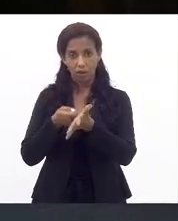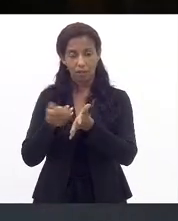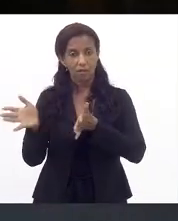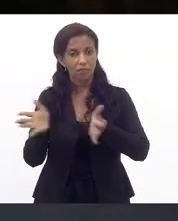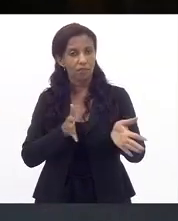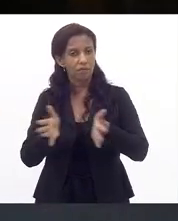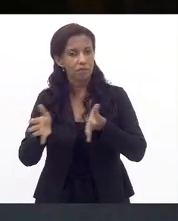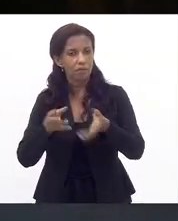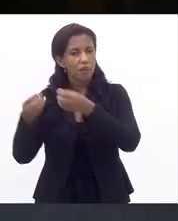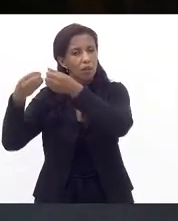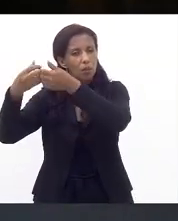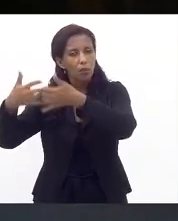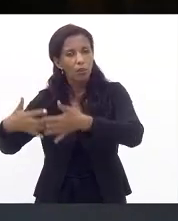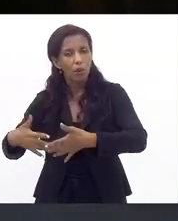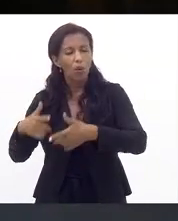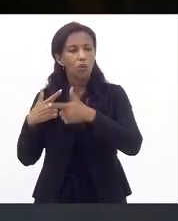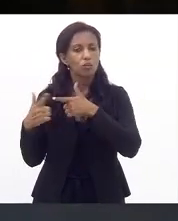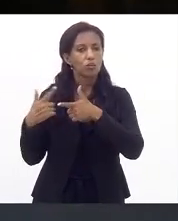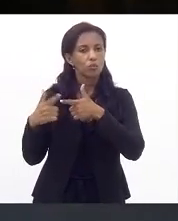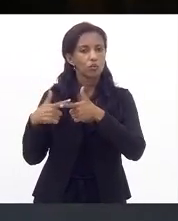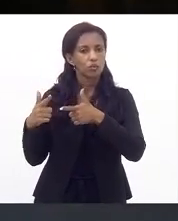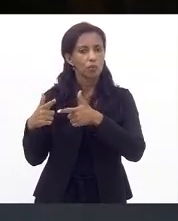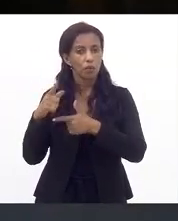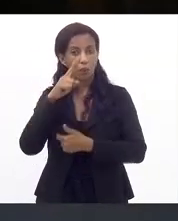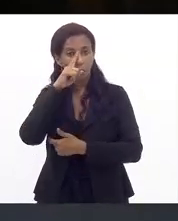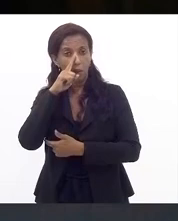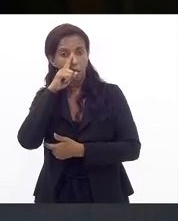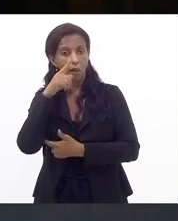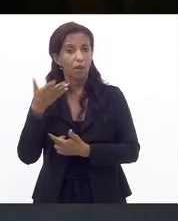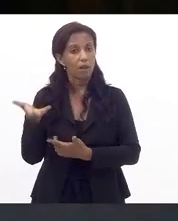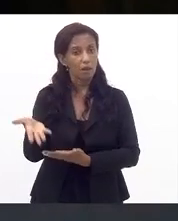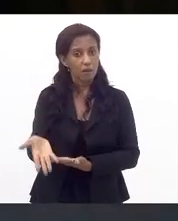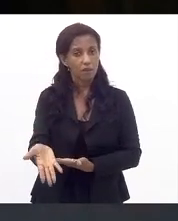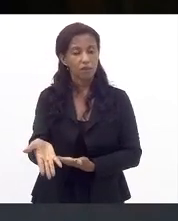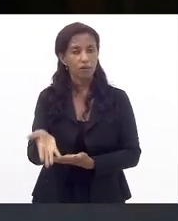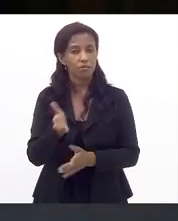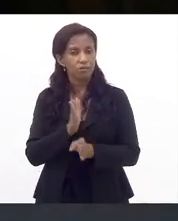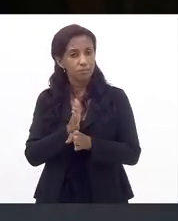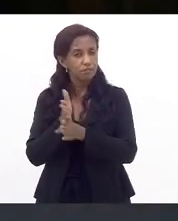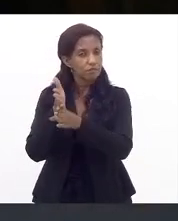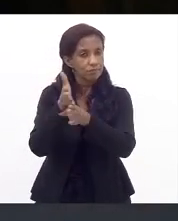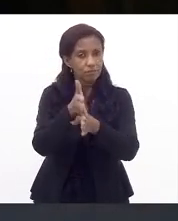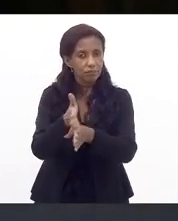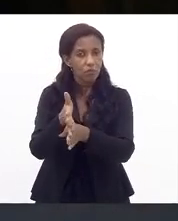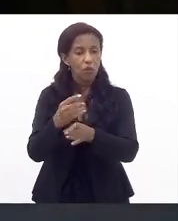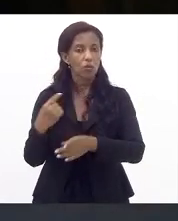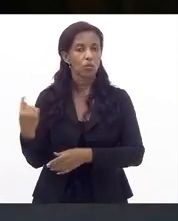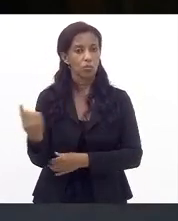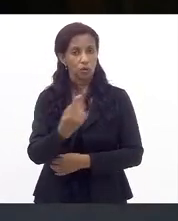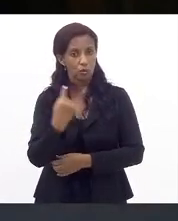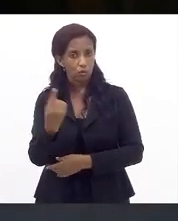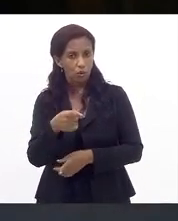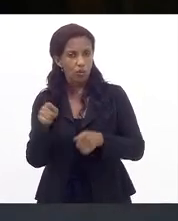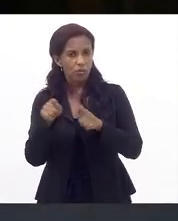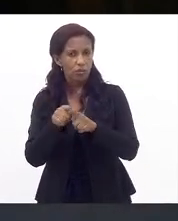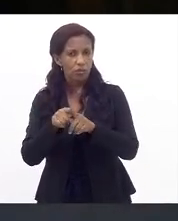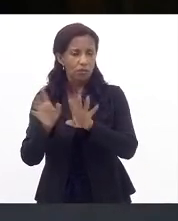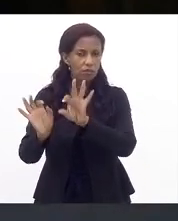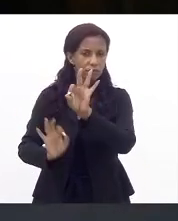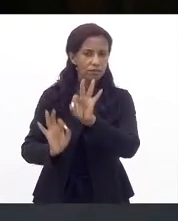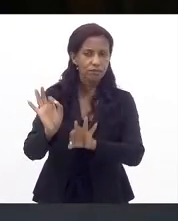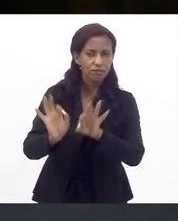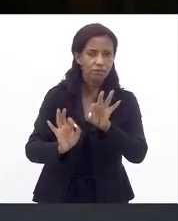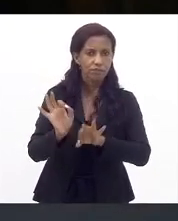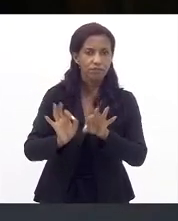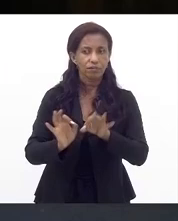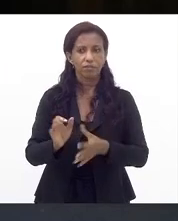flexibilizar e mitigar os problemas e os riscos exatamente nessa direção Nós também à medida que a gente